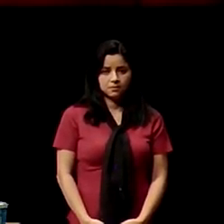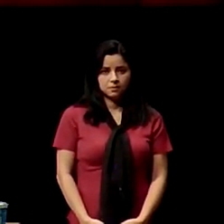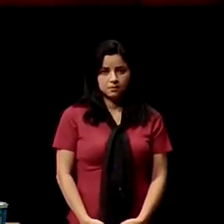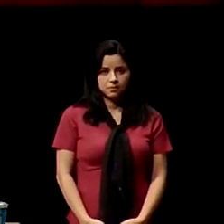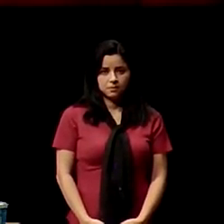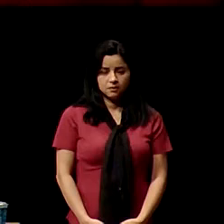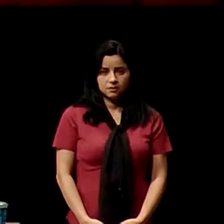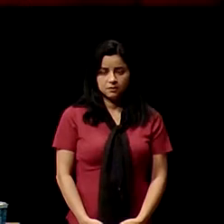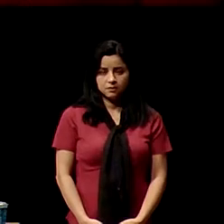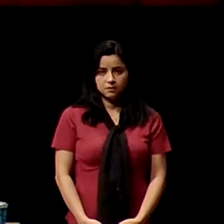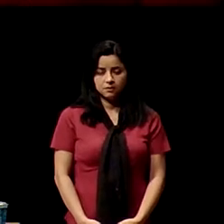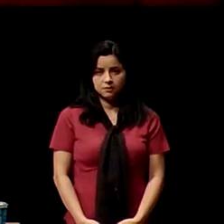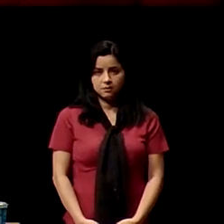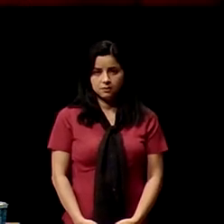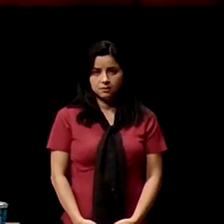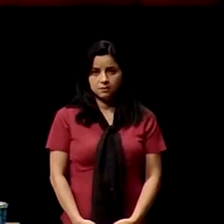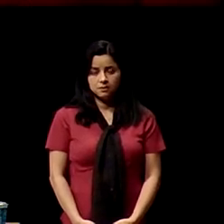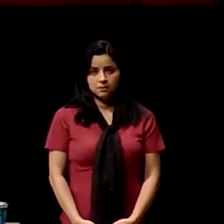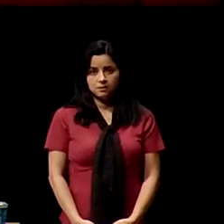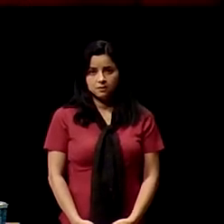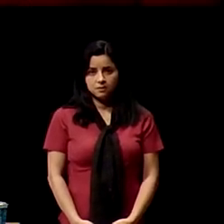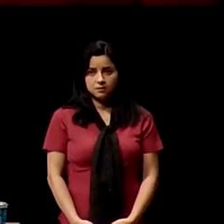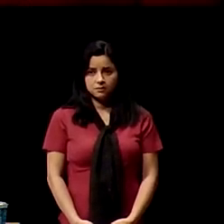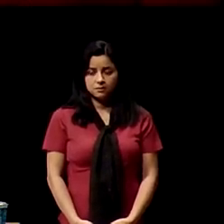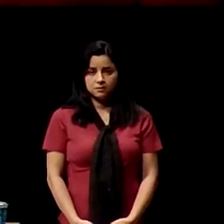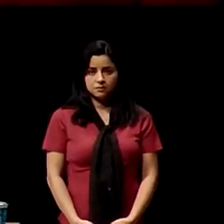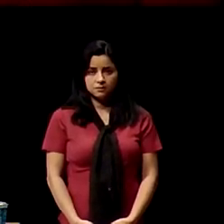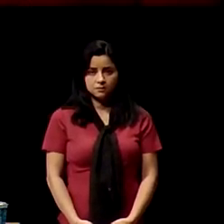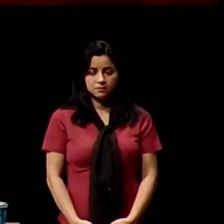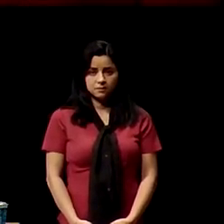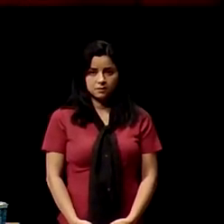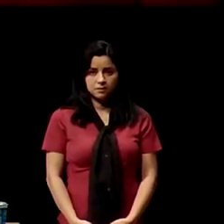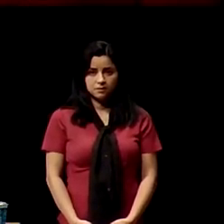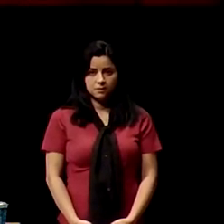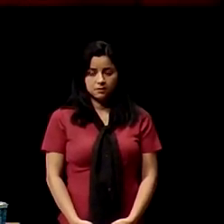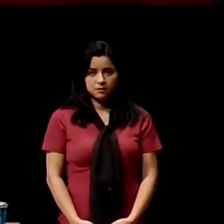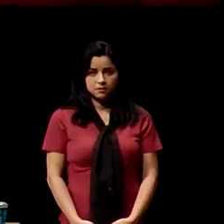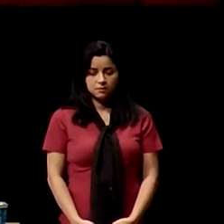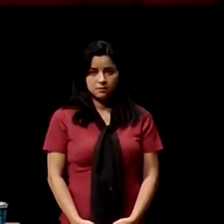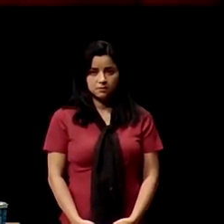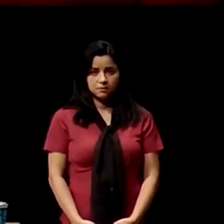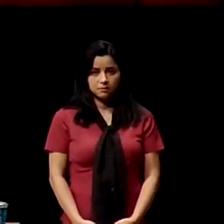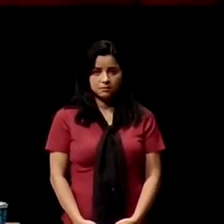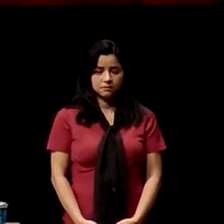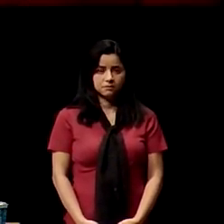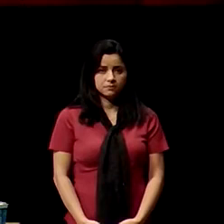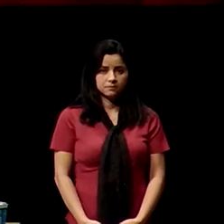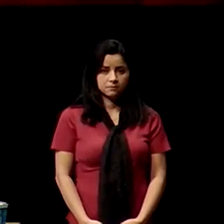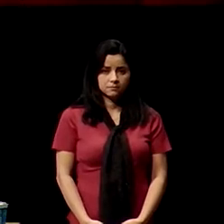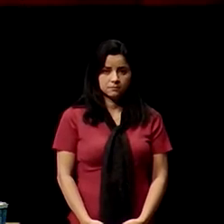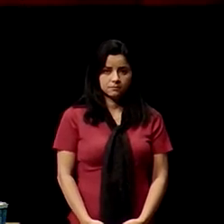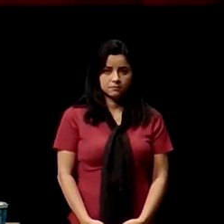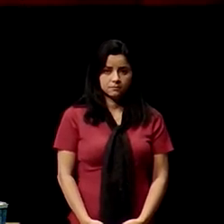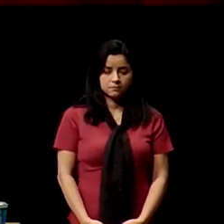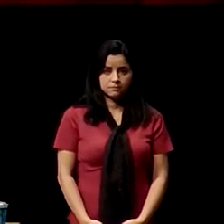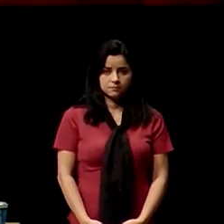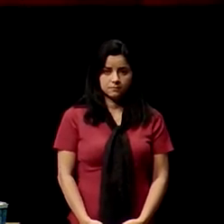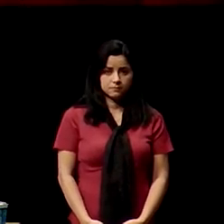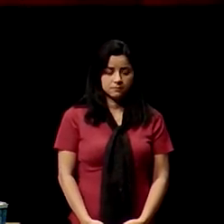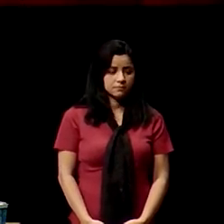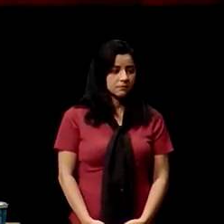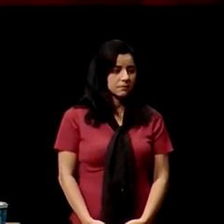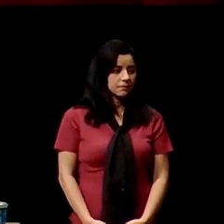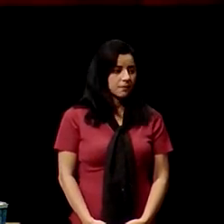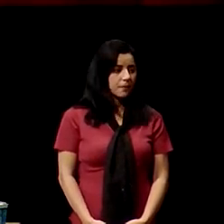social pedagogy theorists for limiting itself to the processes of